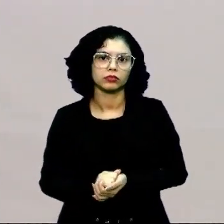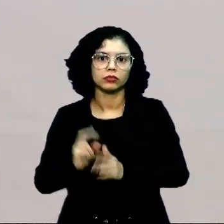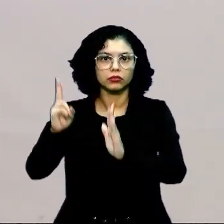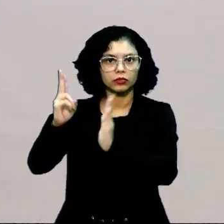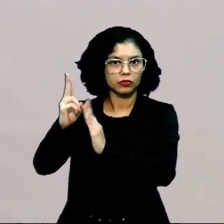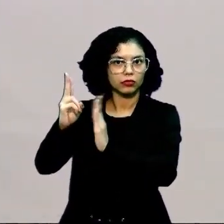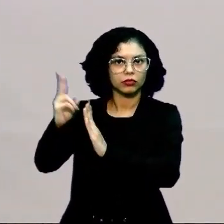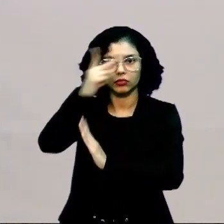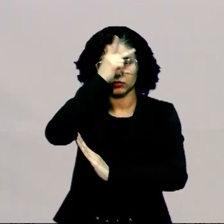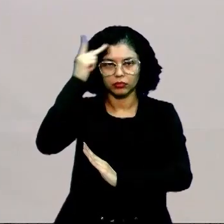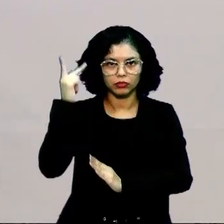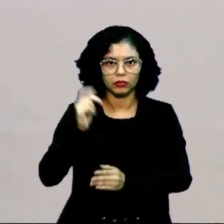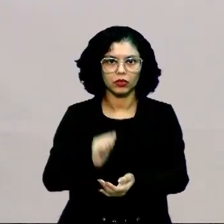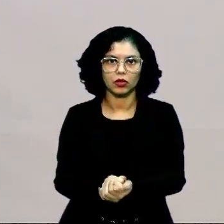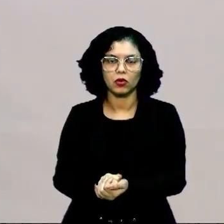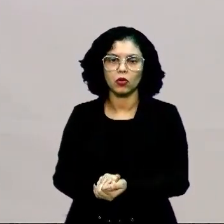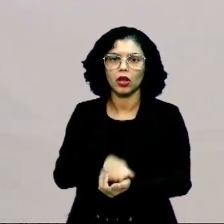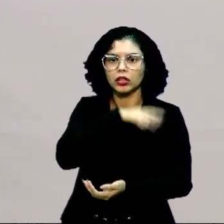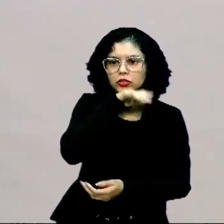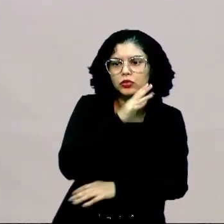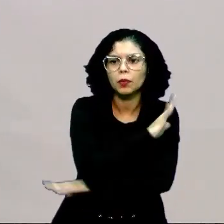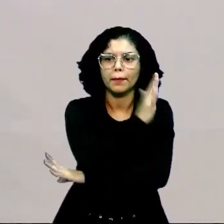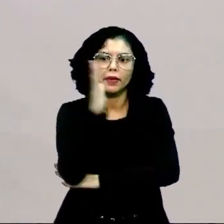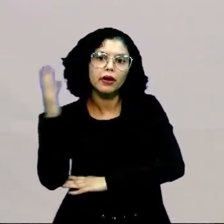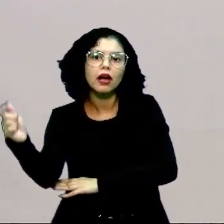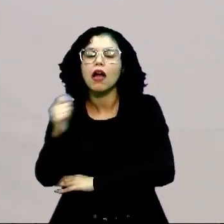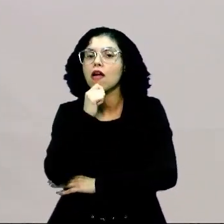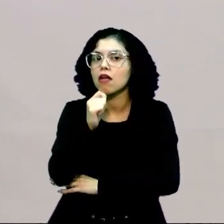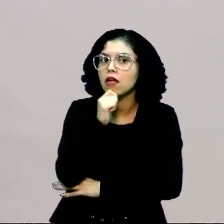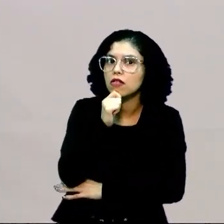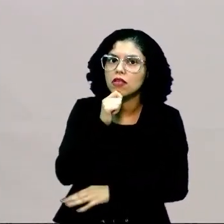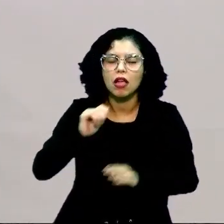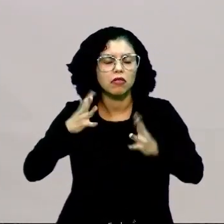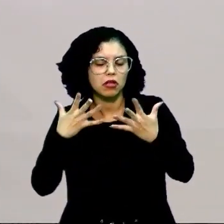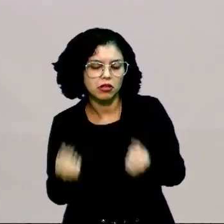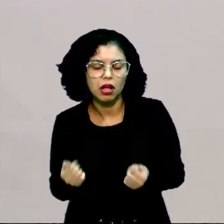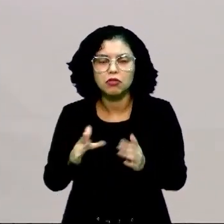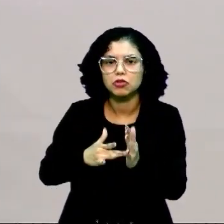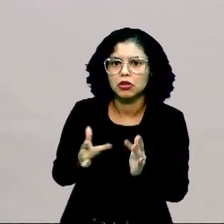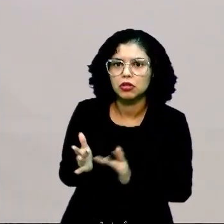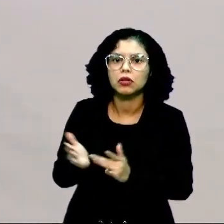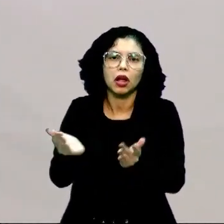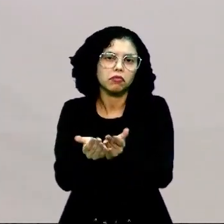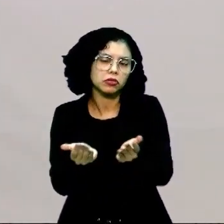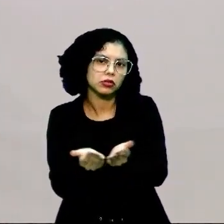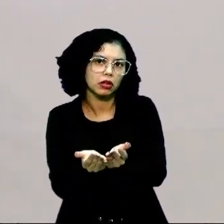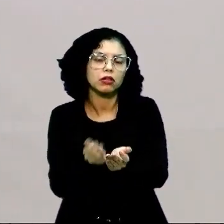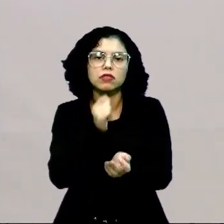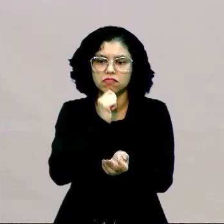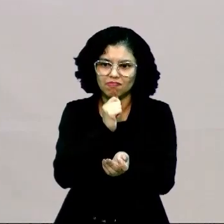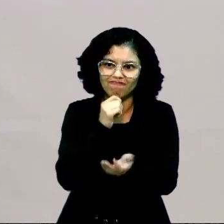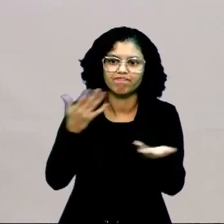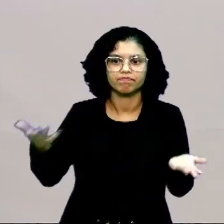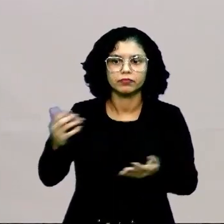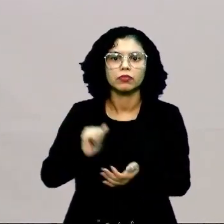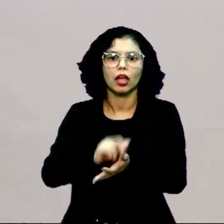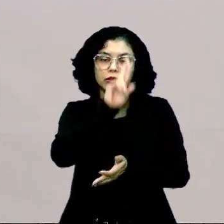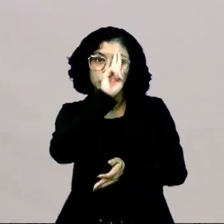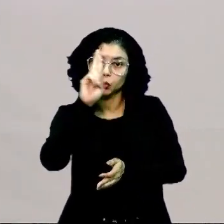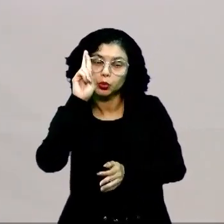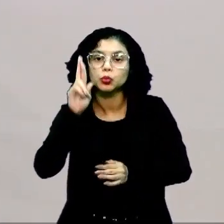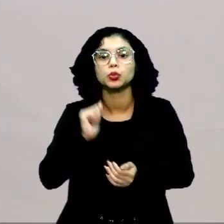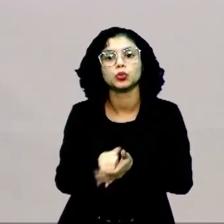como pessoas selvagens, pessoas ainda não convertidas ao evangelho e que